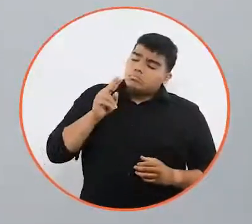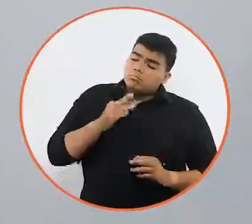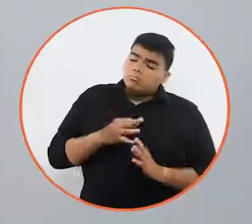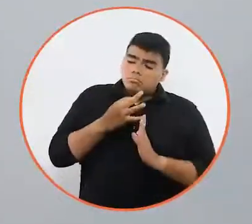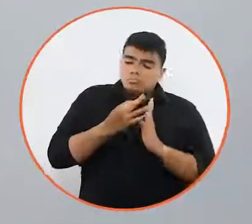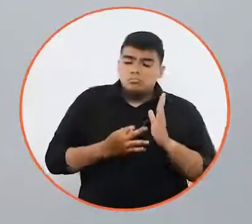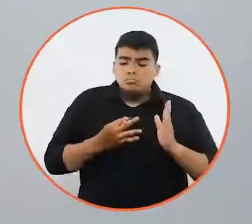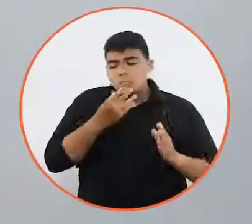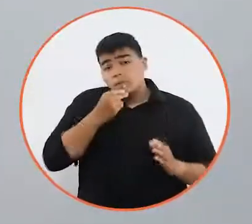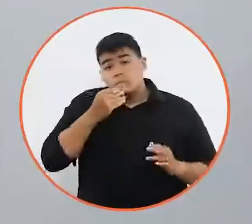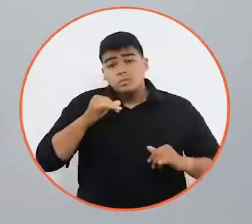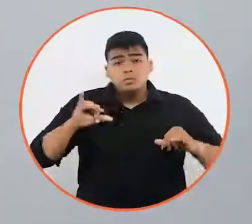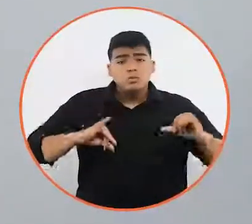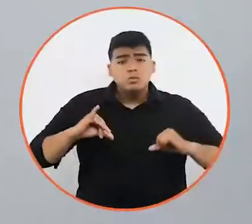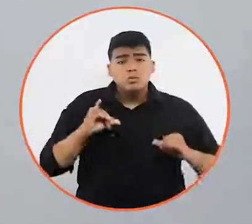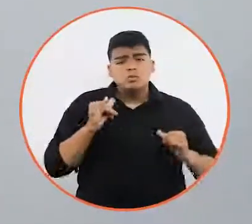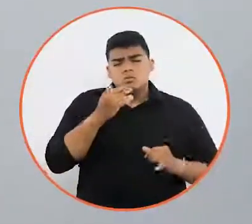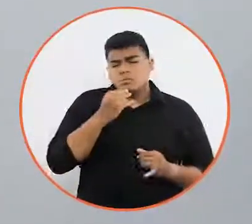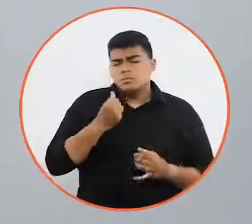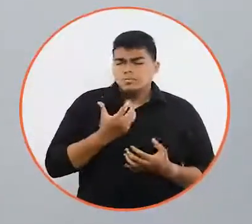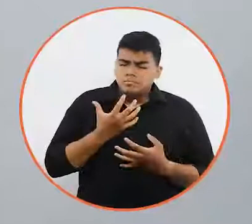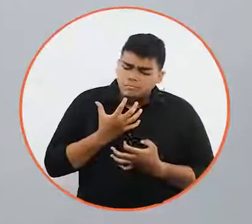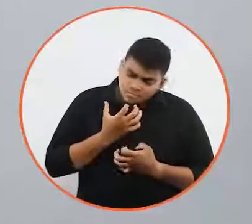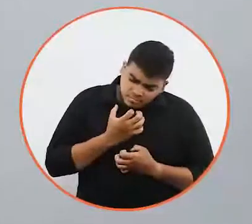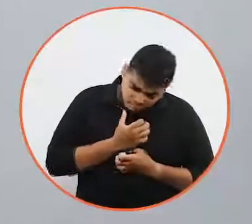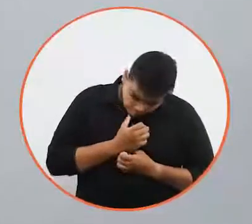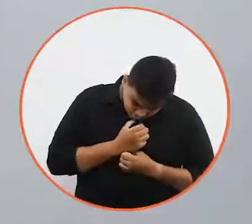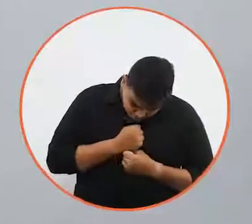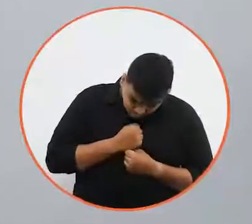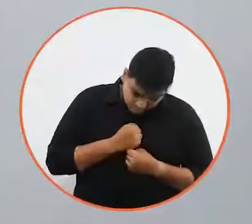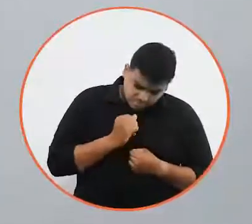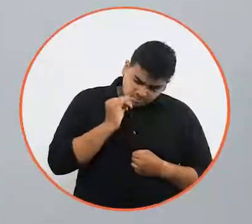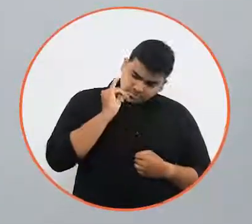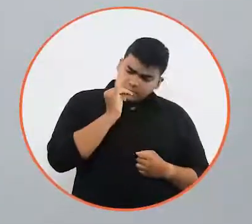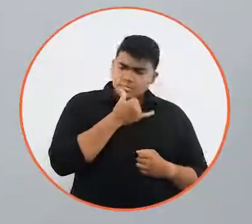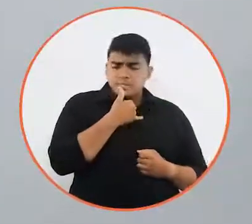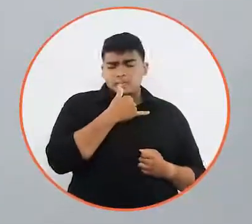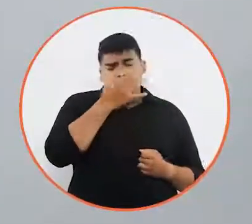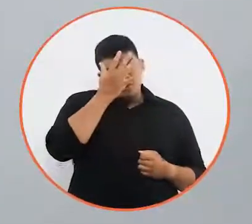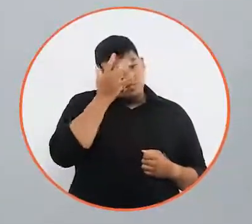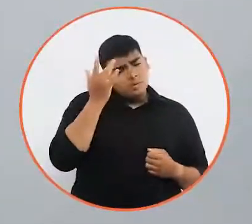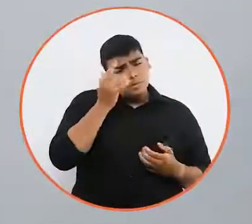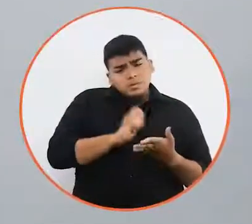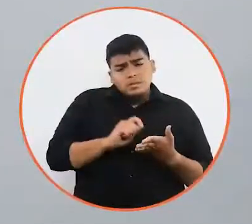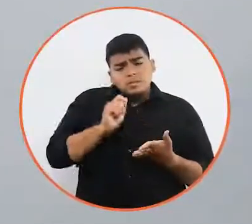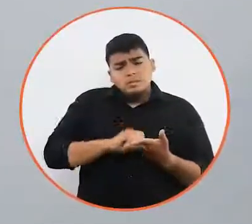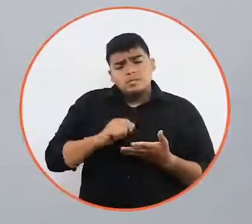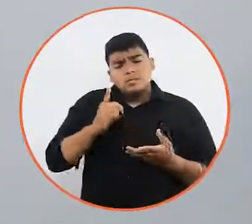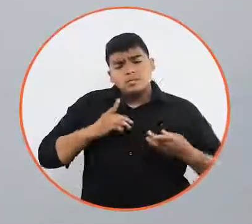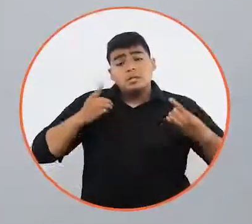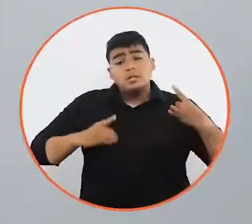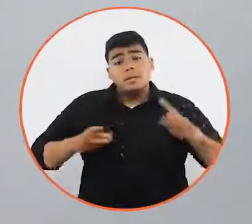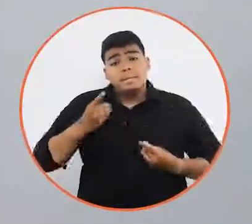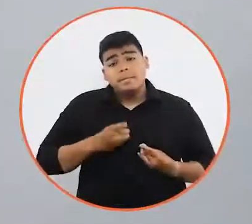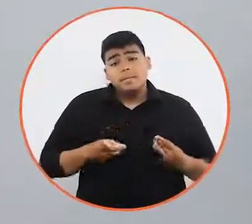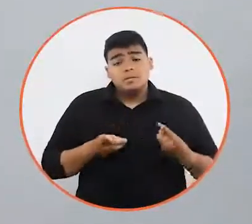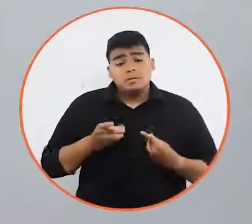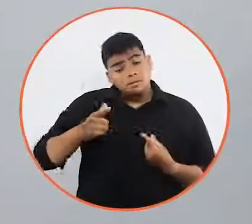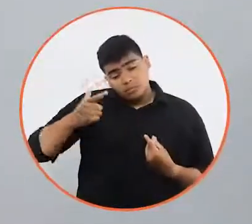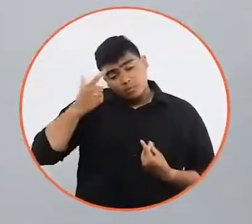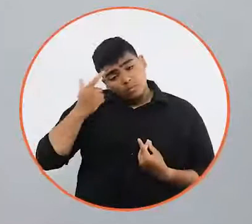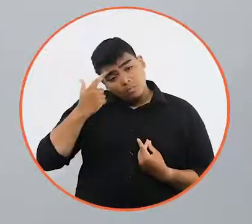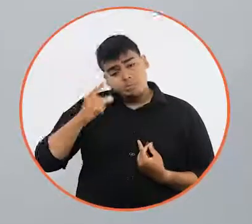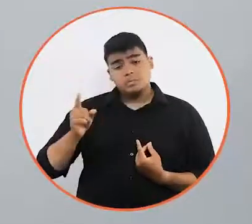o cara sofre, o cara está amargurado, né? A pessoa que escreveu o texto estava numa depressão. Não